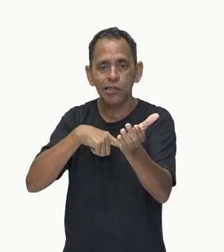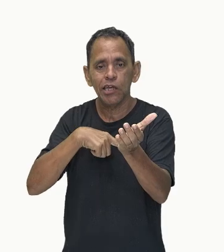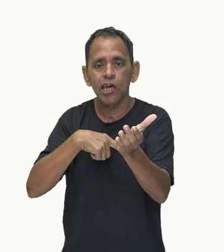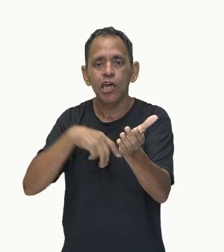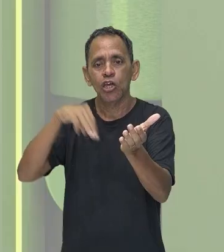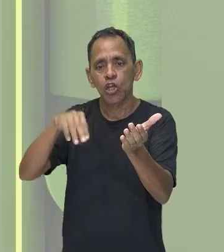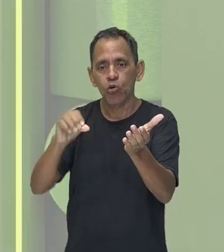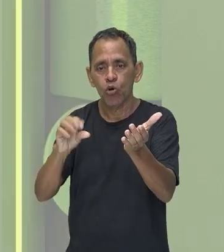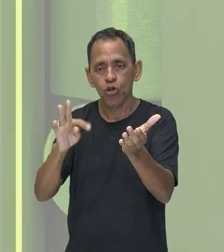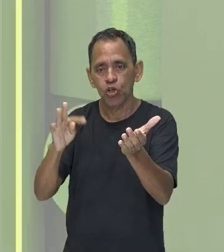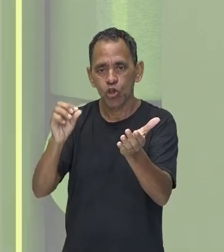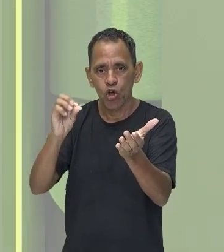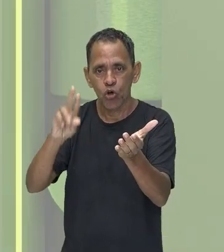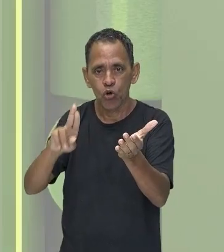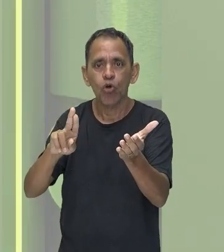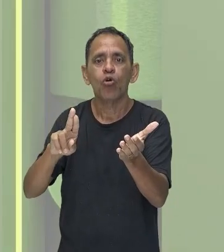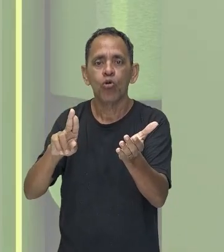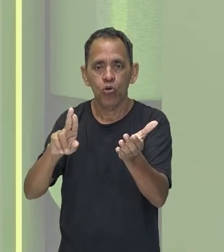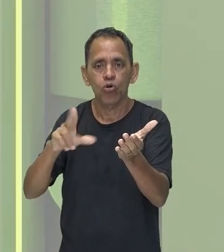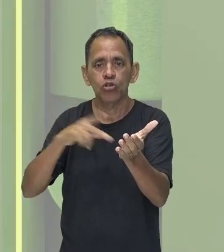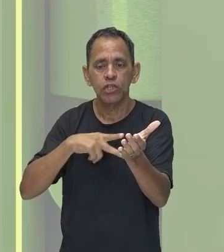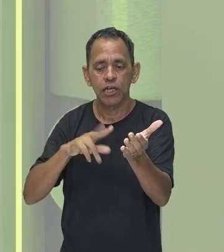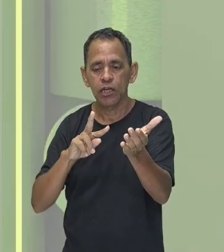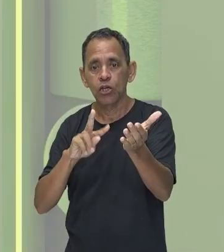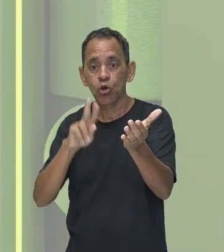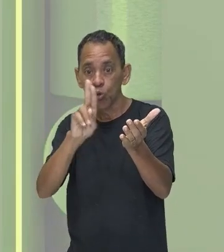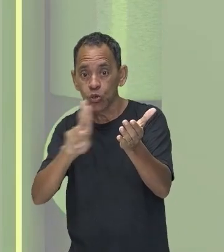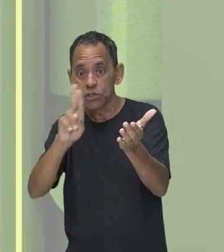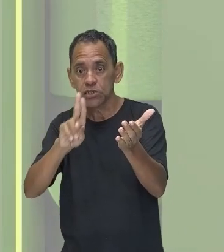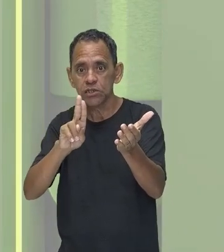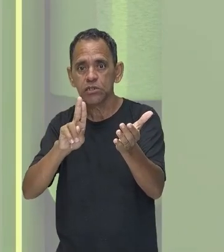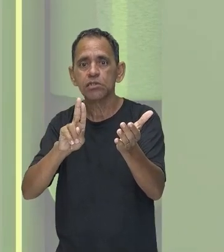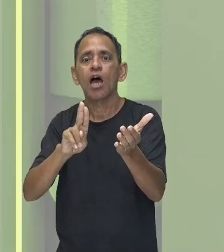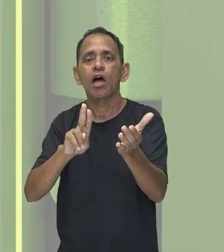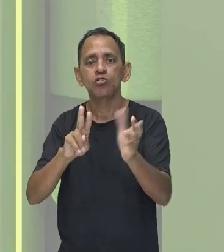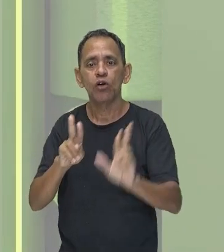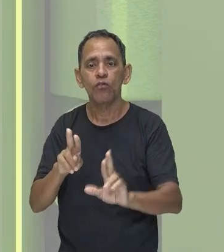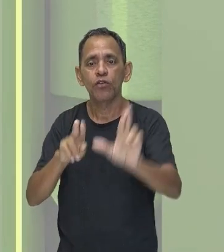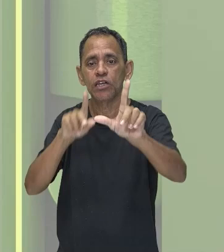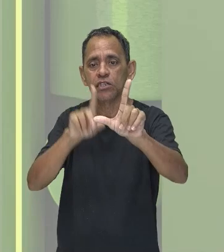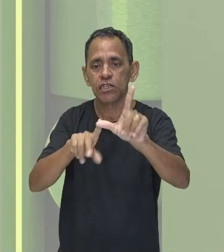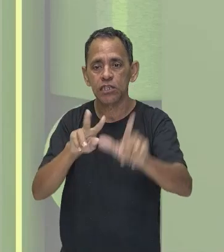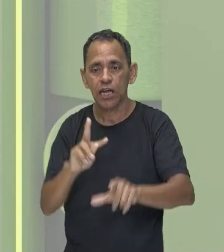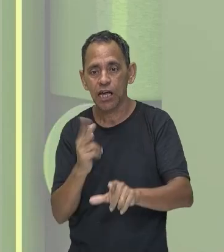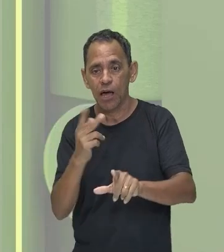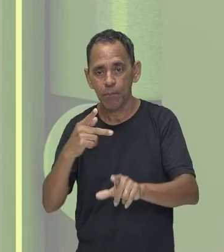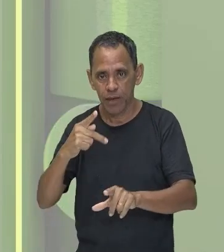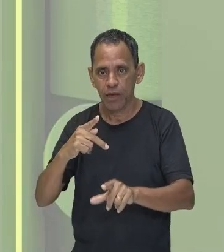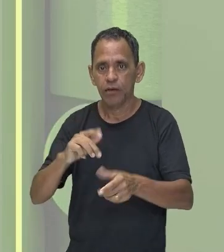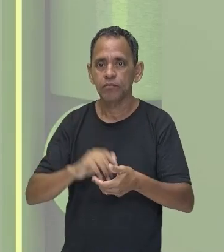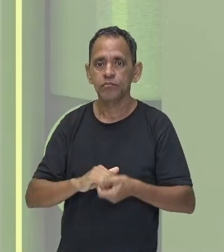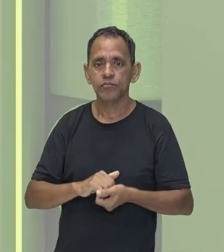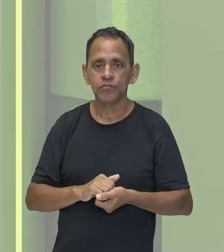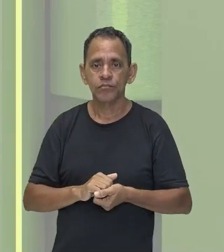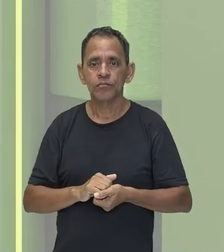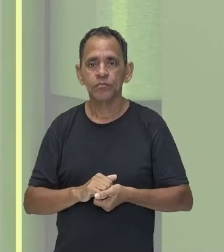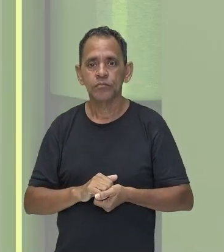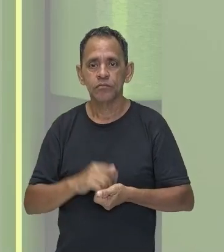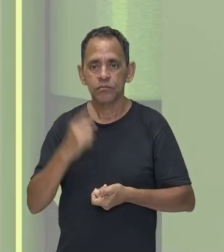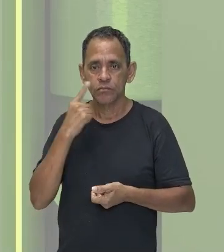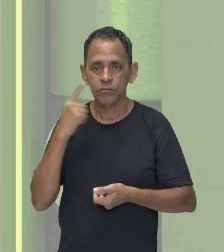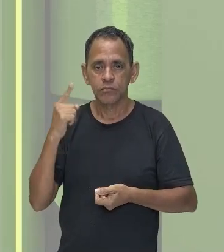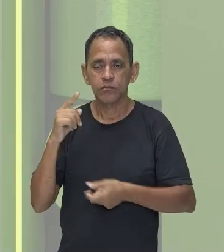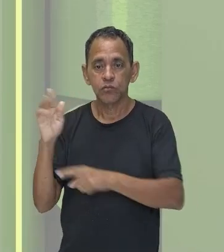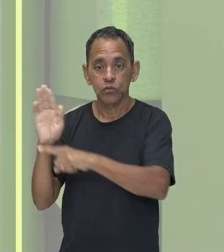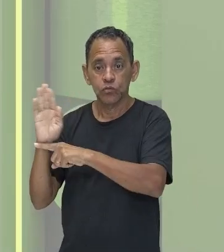745,7 watts. Então, pessoal, nós temos agora um vídeo interessante para você assistir de um